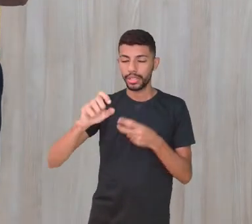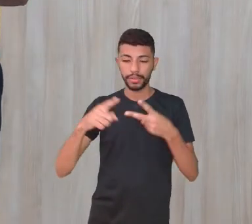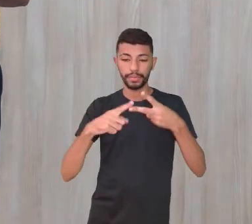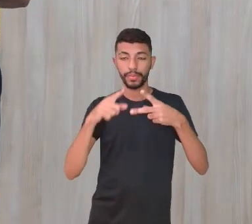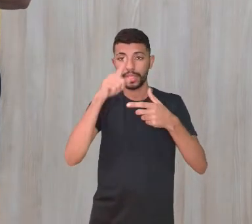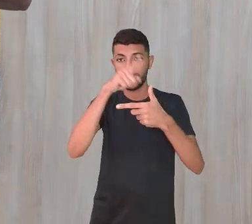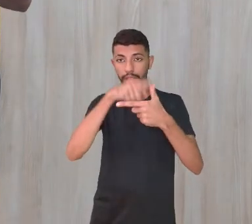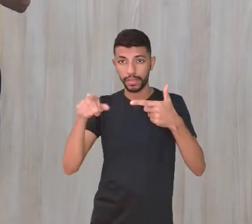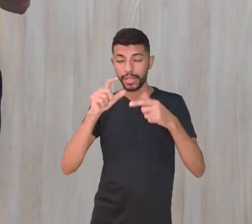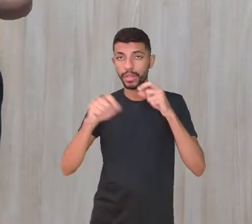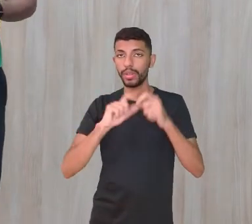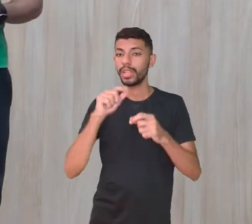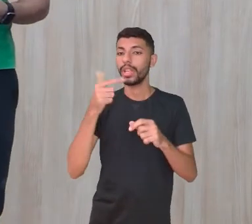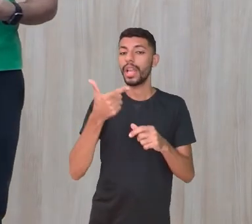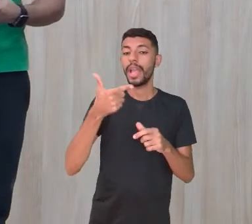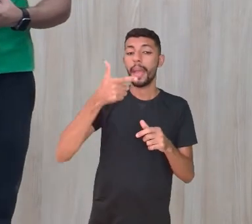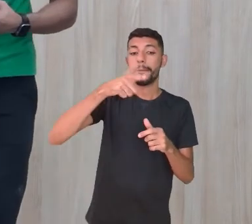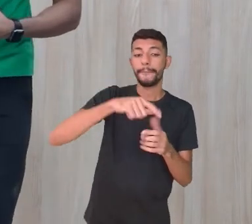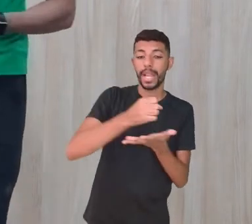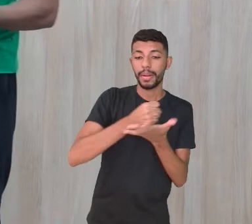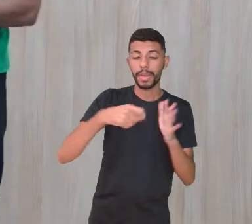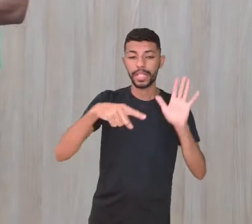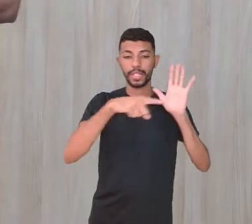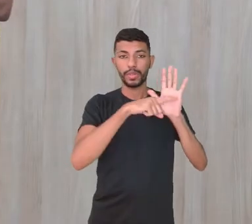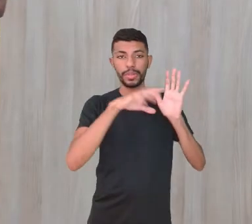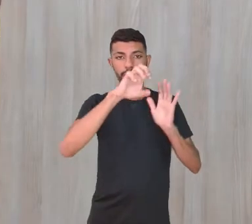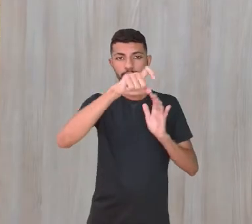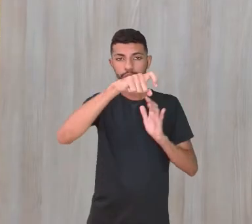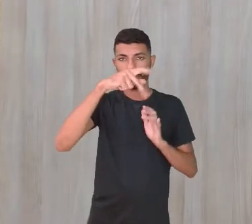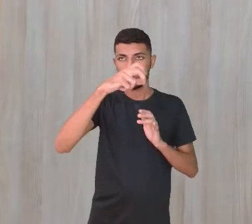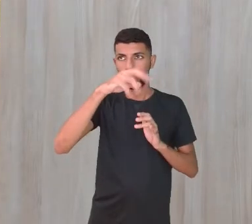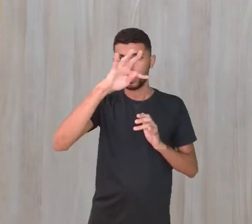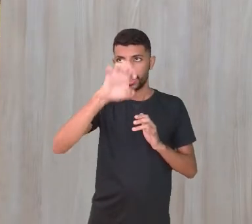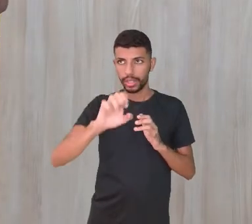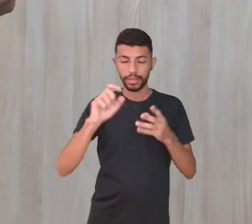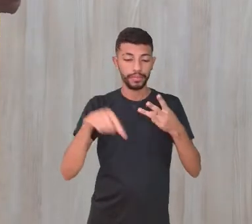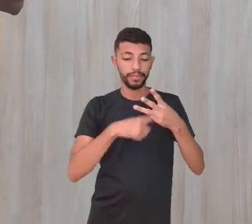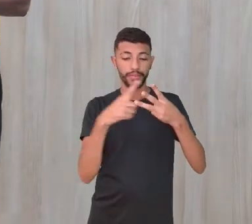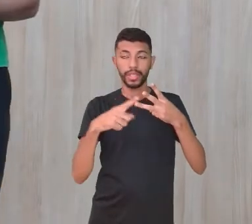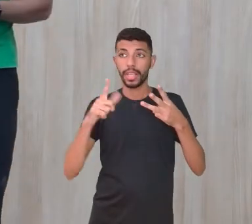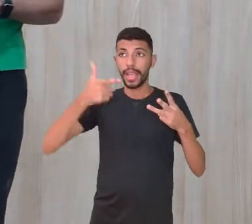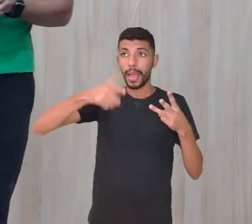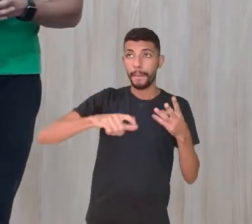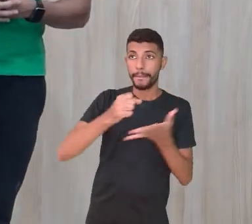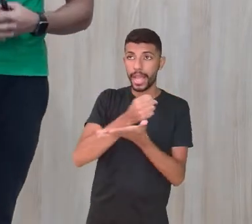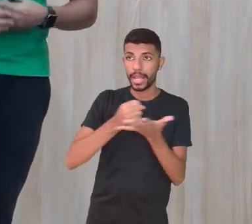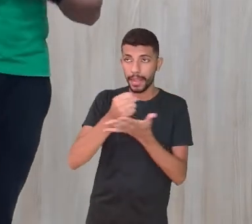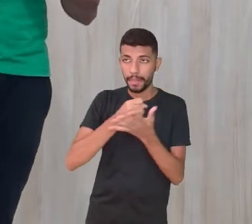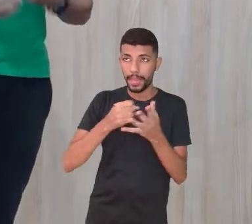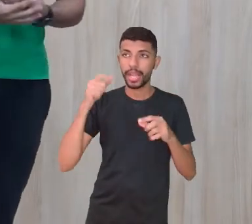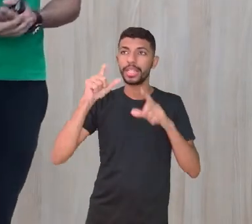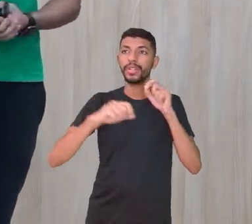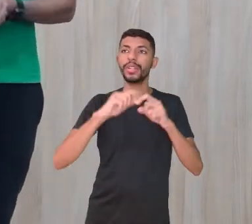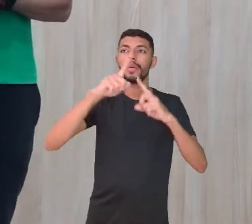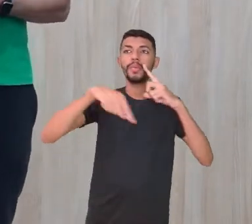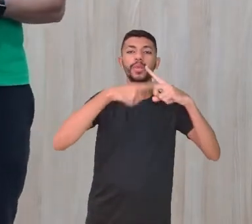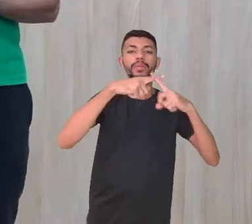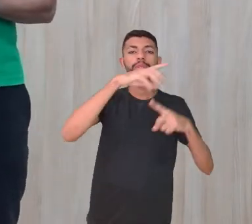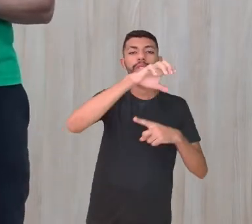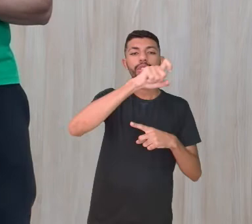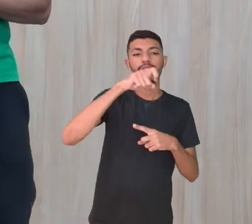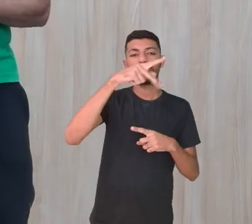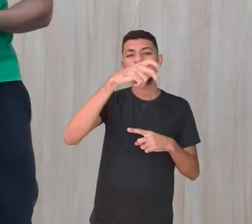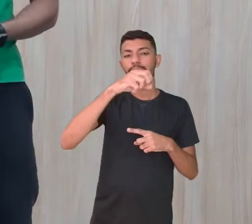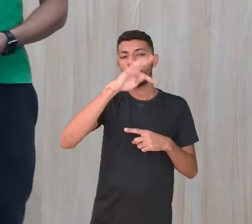a base e subtrai os expoentes. E na potência de potência, a gente repete a base e multiplica os